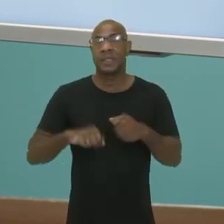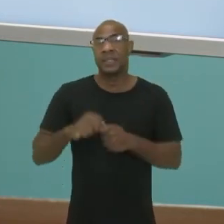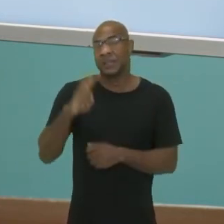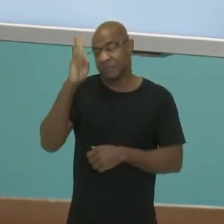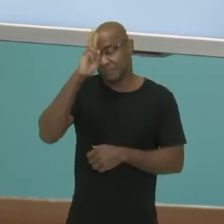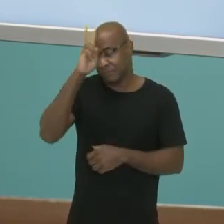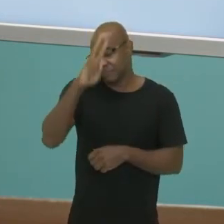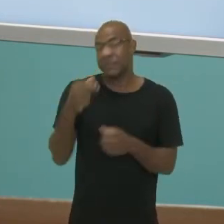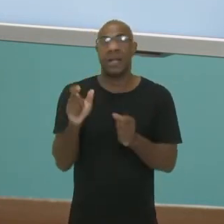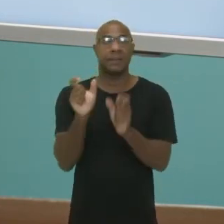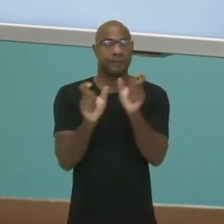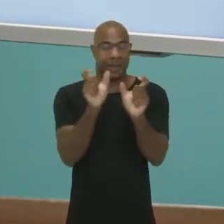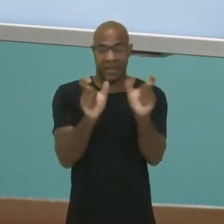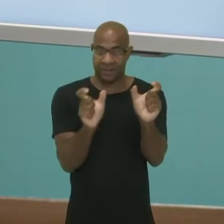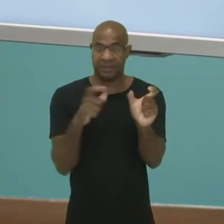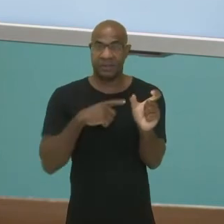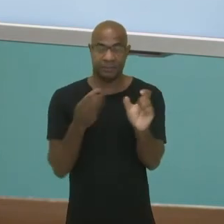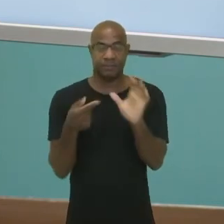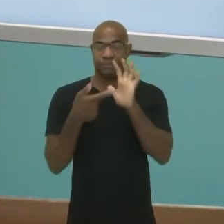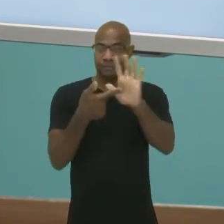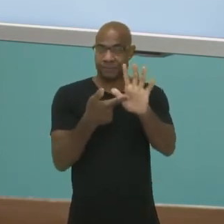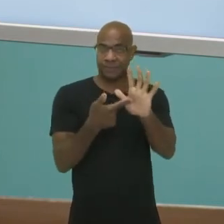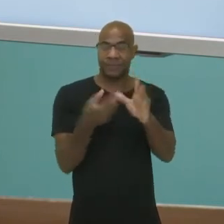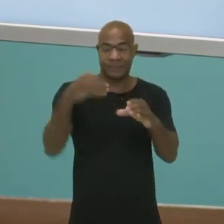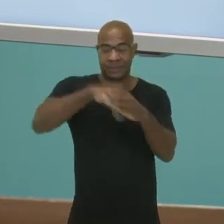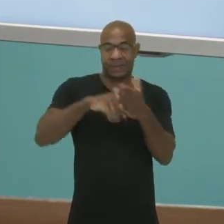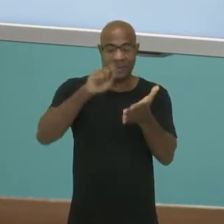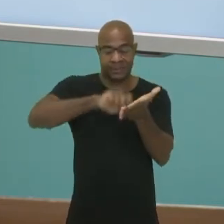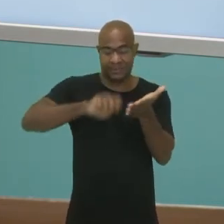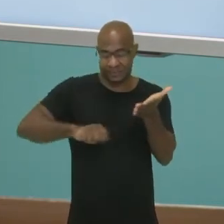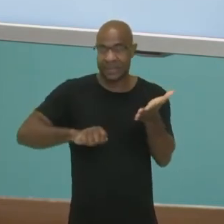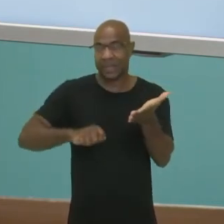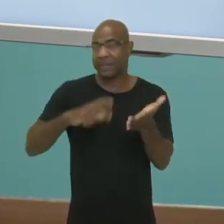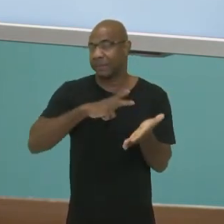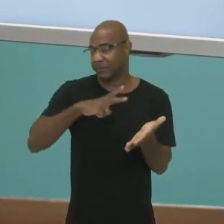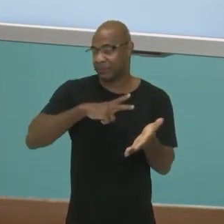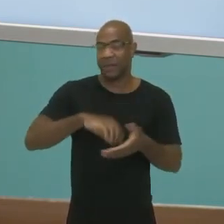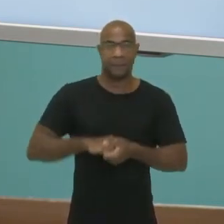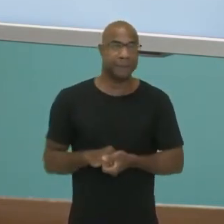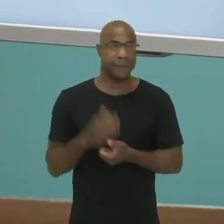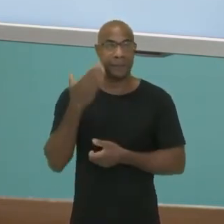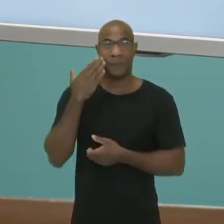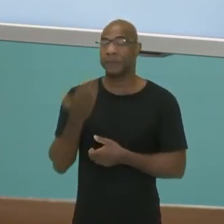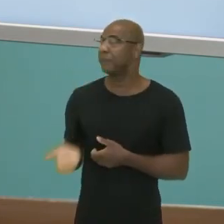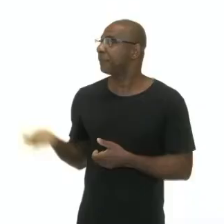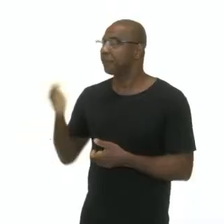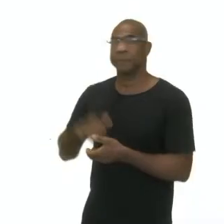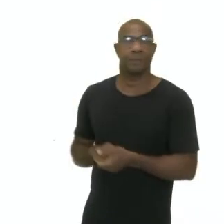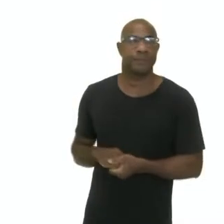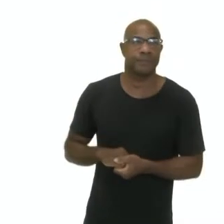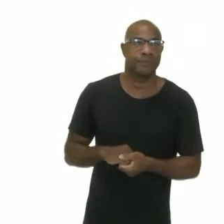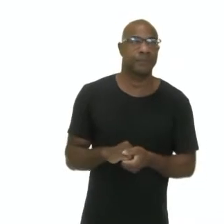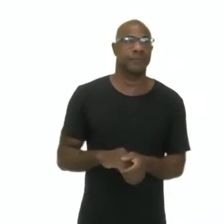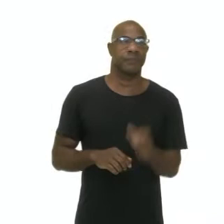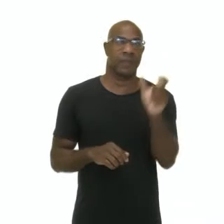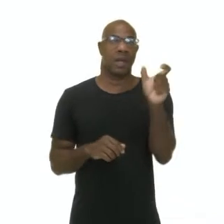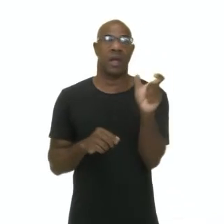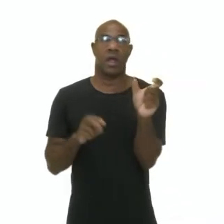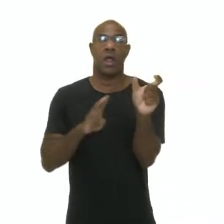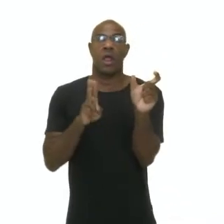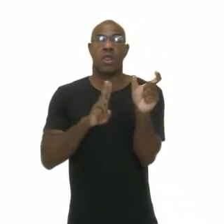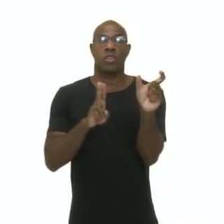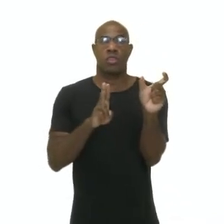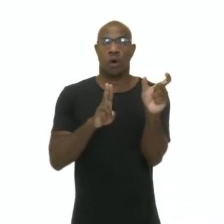que costumam fazer parte de uma apresentação numa carta pessoal. Primeiramente, nome, apelidos. O que